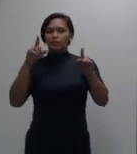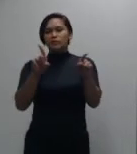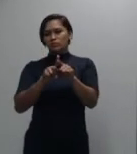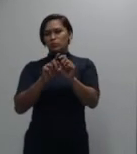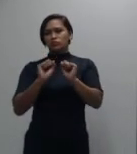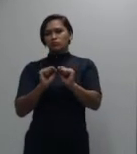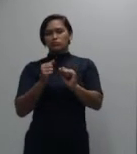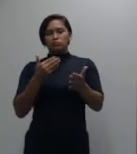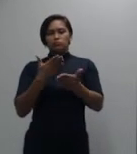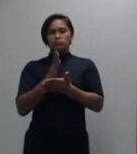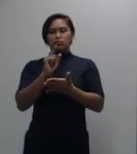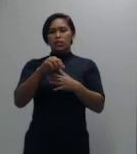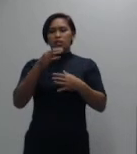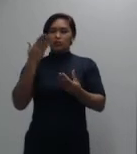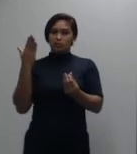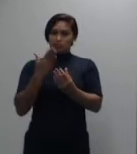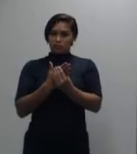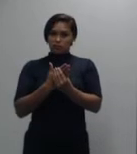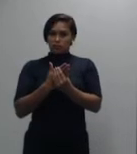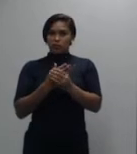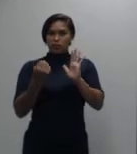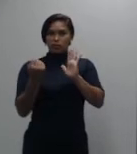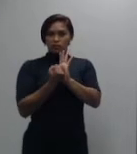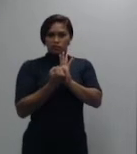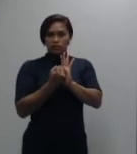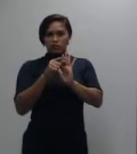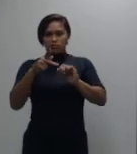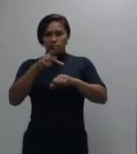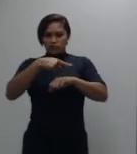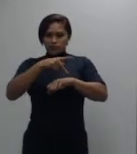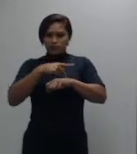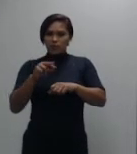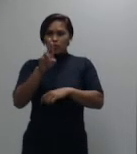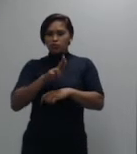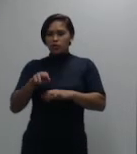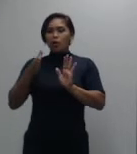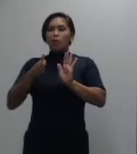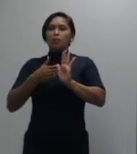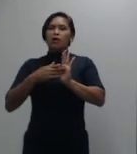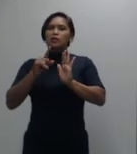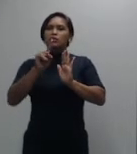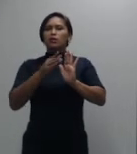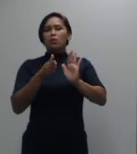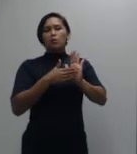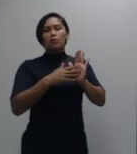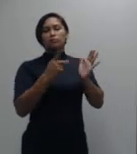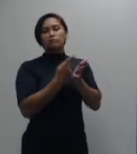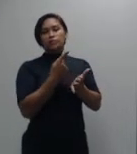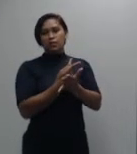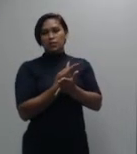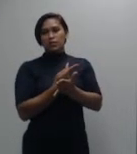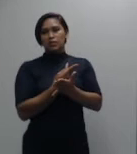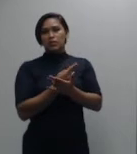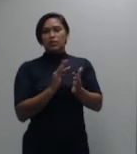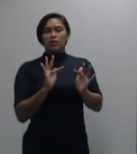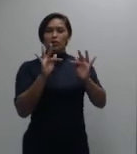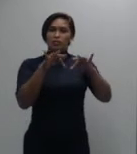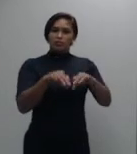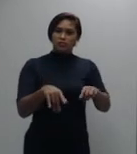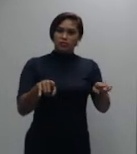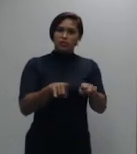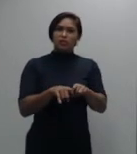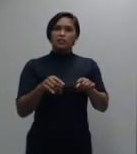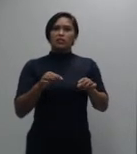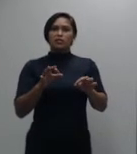que esse processo de uma das estrangeiras seja utilizado com esse propósito com propósito de vida de qualidade é enrolação